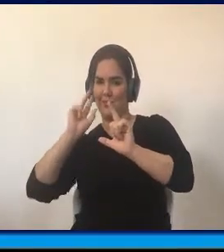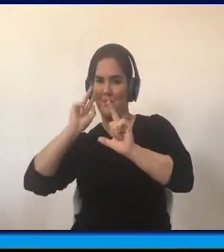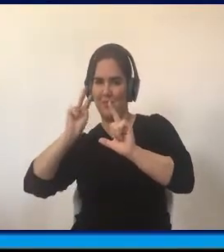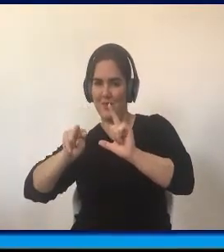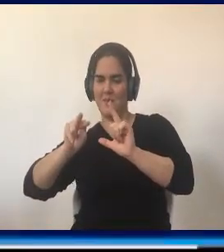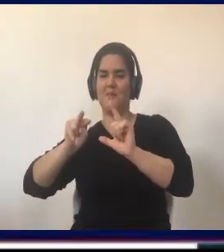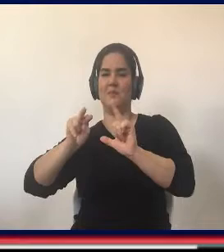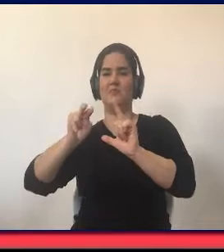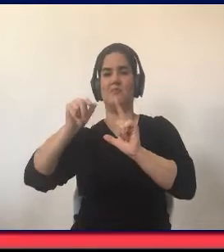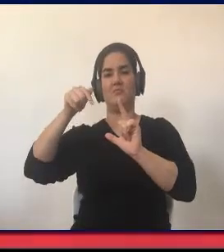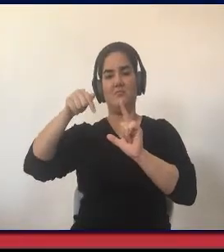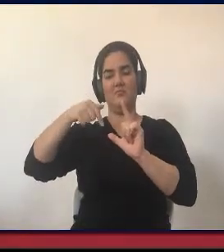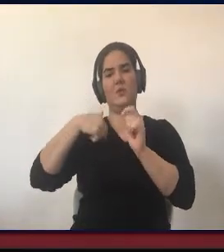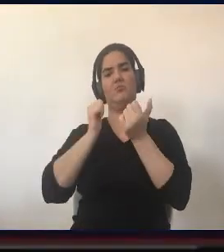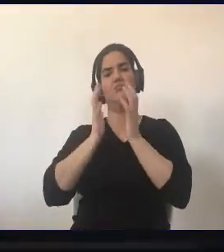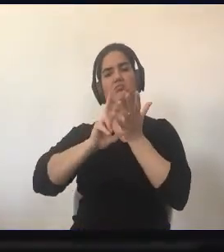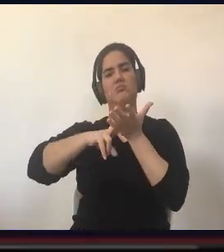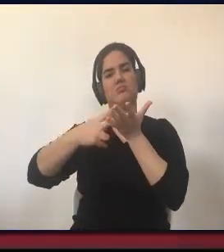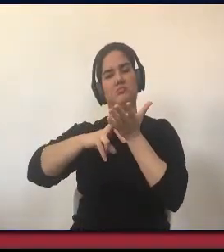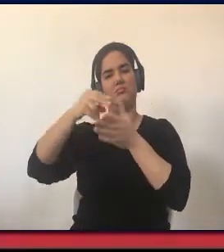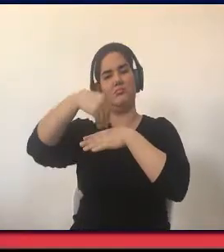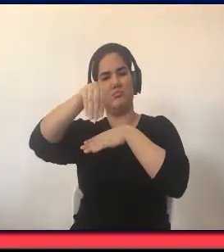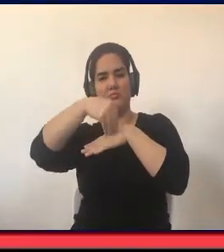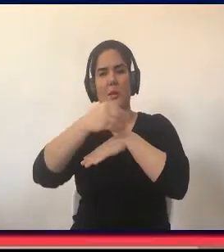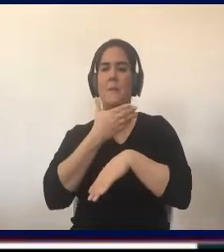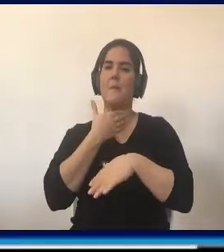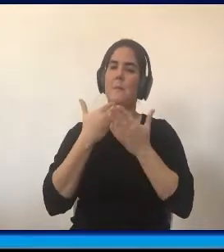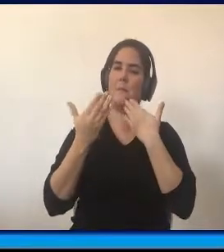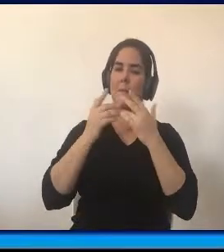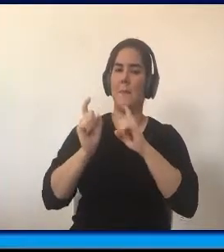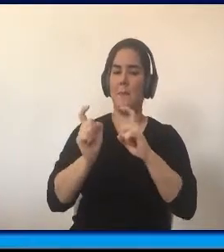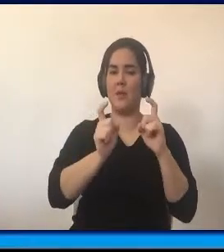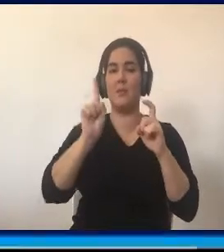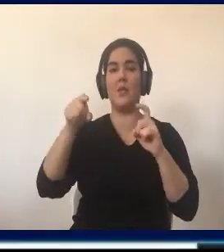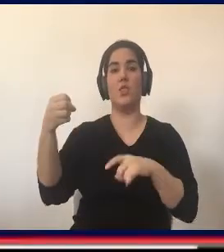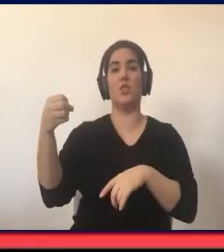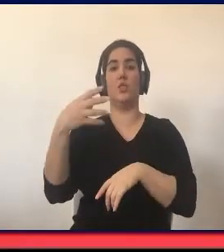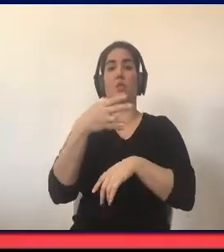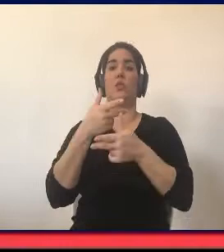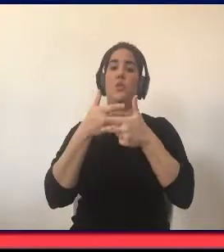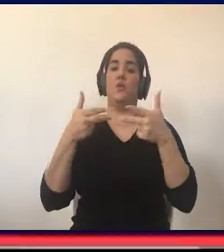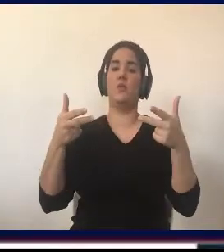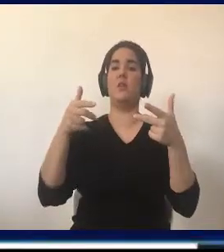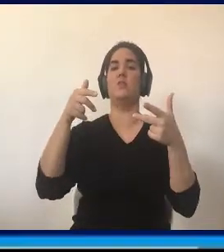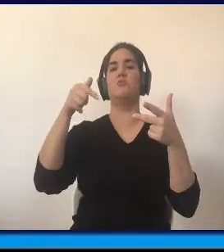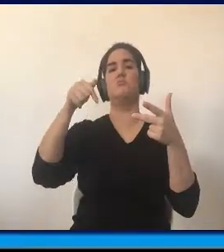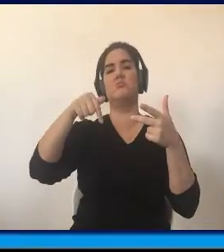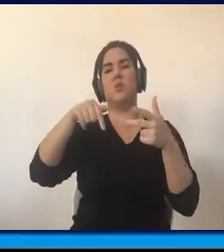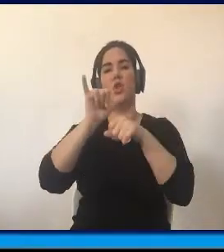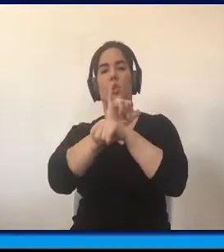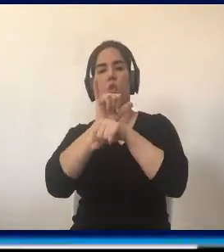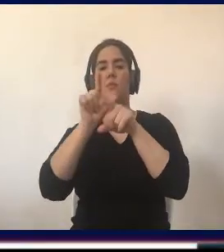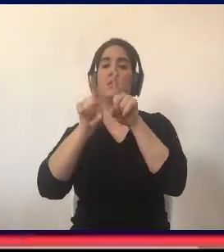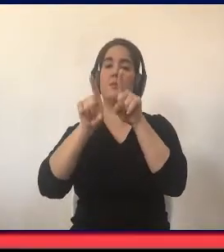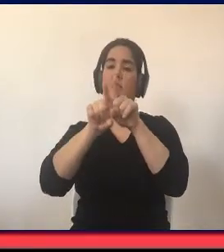interpretação em Libras do nosso bate-papo. Assim vai ser o novo Recrecast aqui no YouTube, no Facebook. Para você que está ouvindo a gente em algum canal